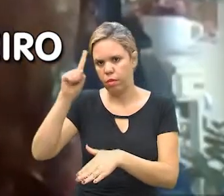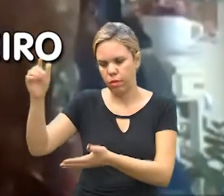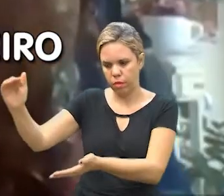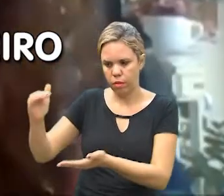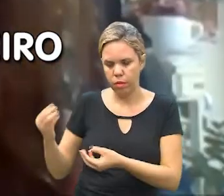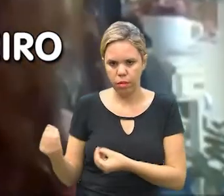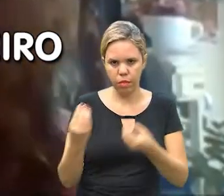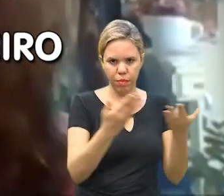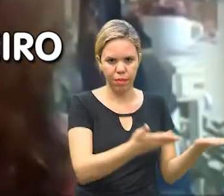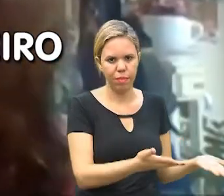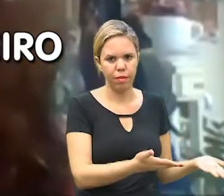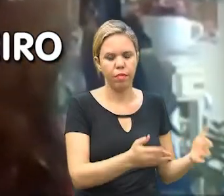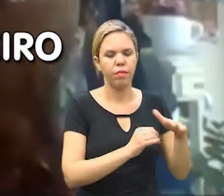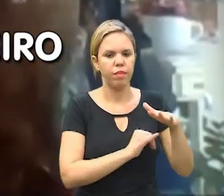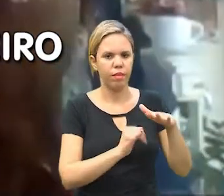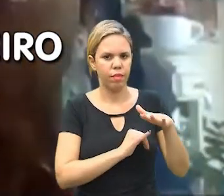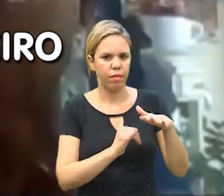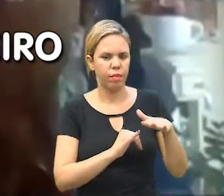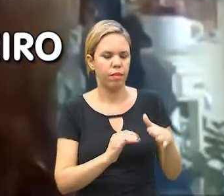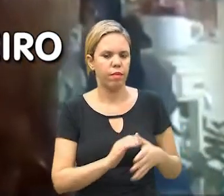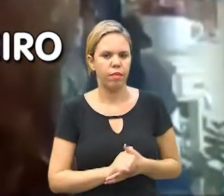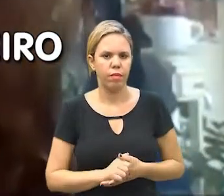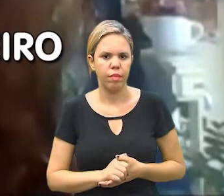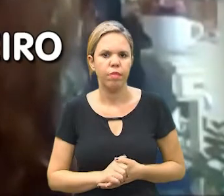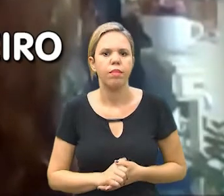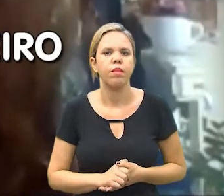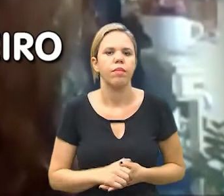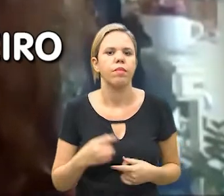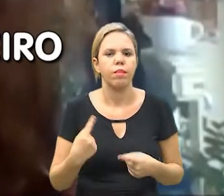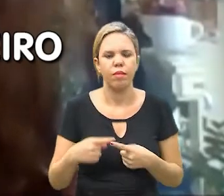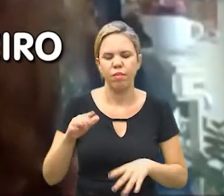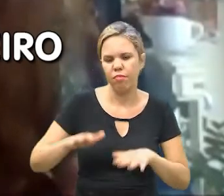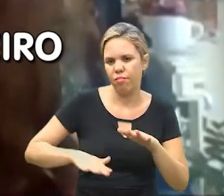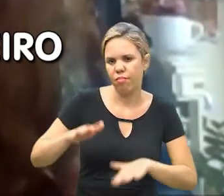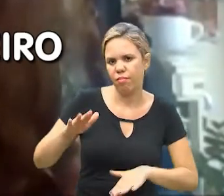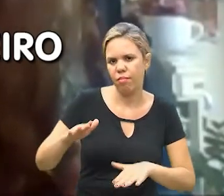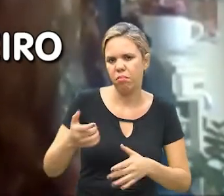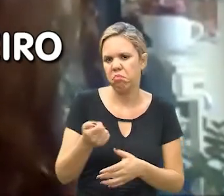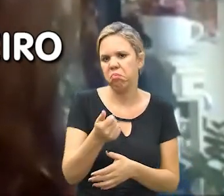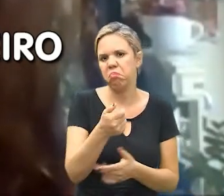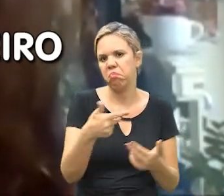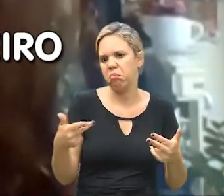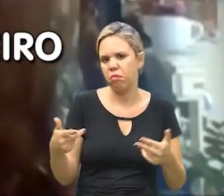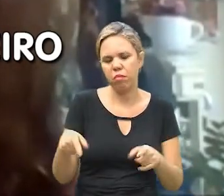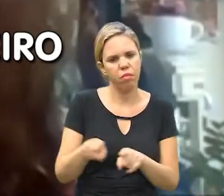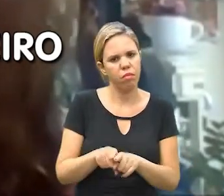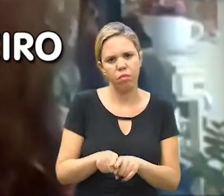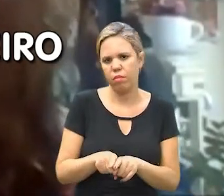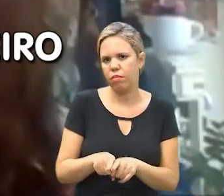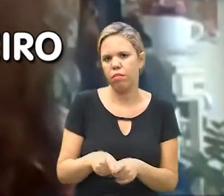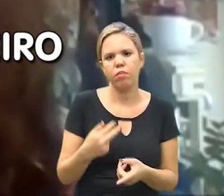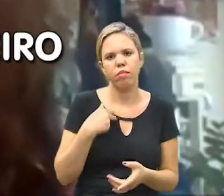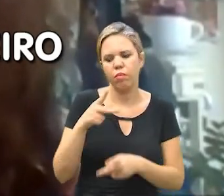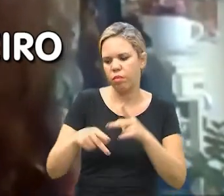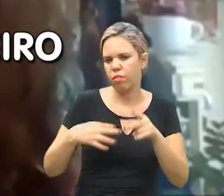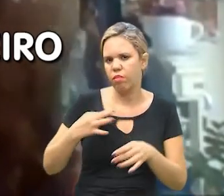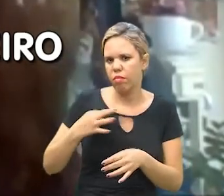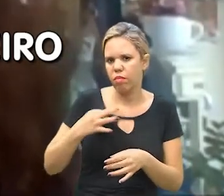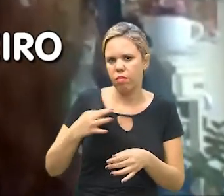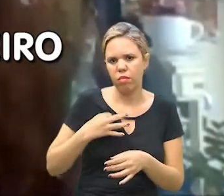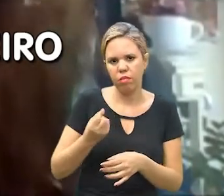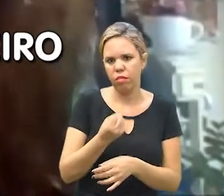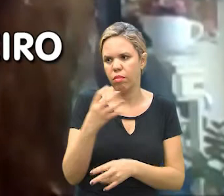eles se encarregam de levar até a entidade. Porque às vezes, quando é pouca coisa, a gente também não tem voluntários em